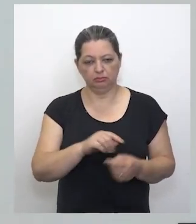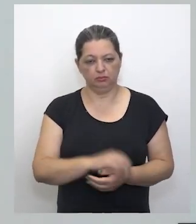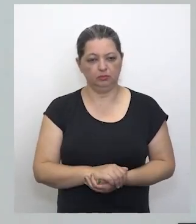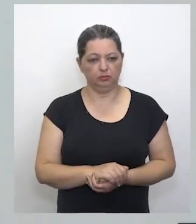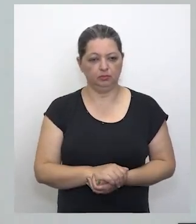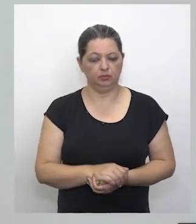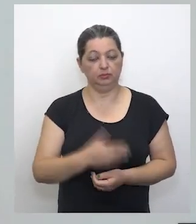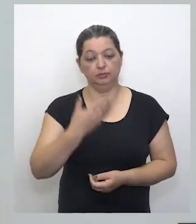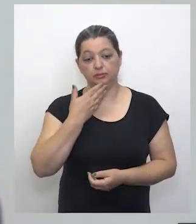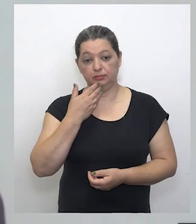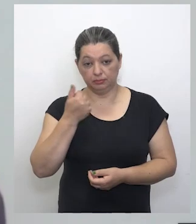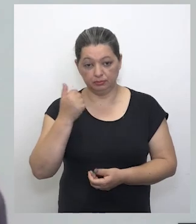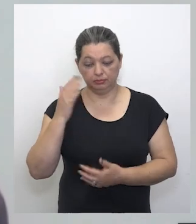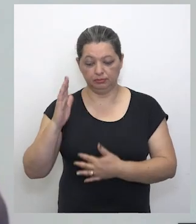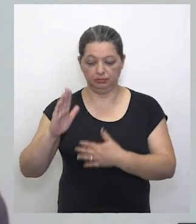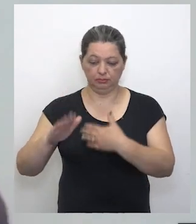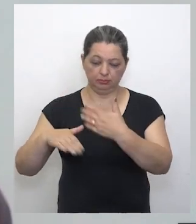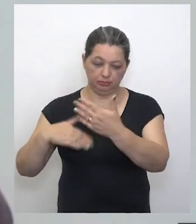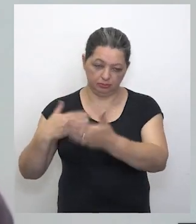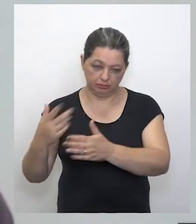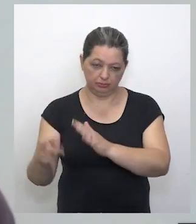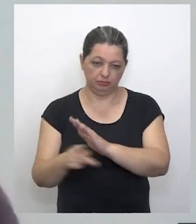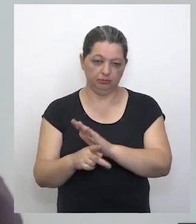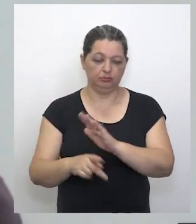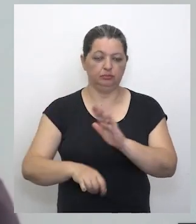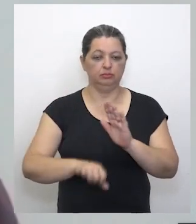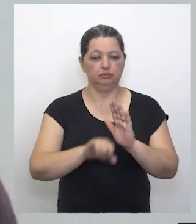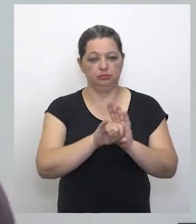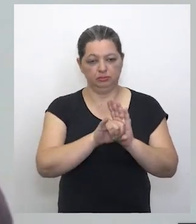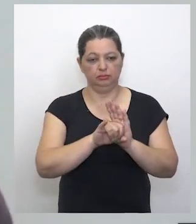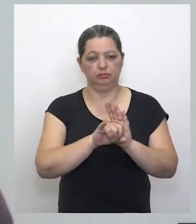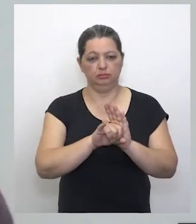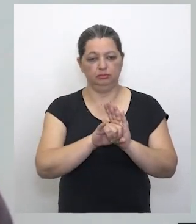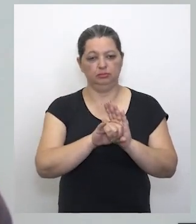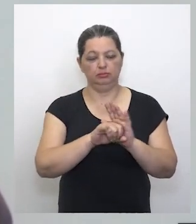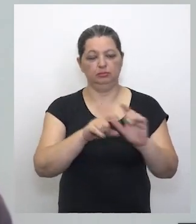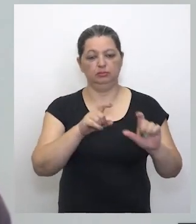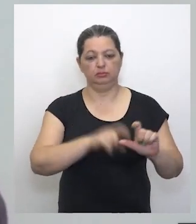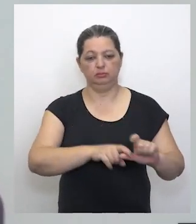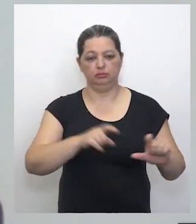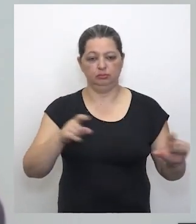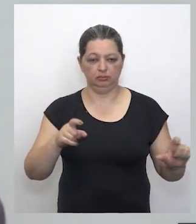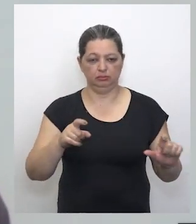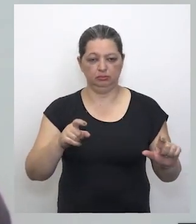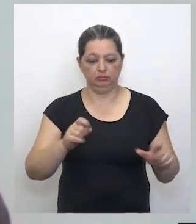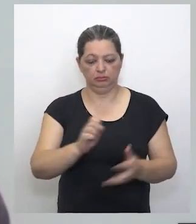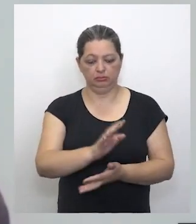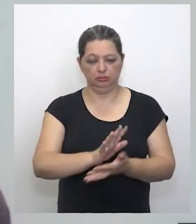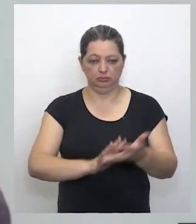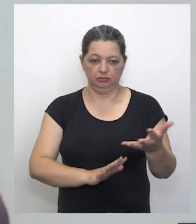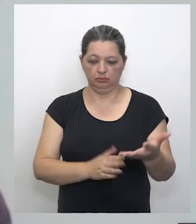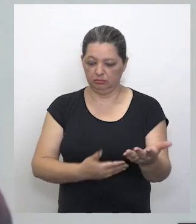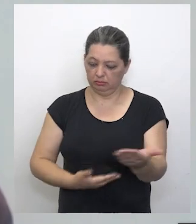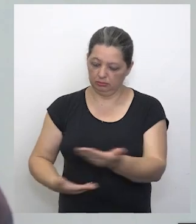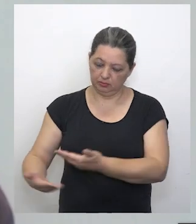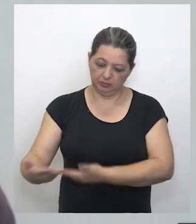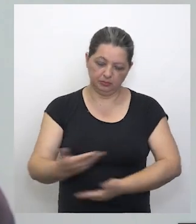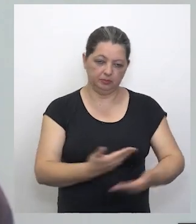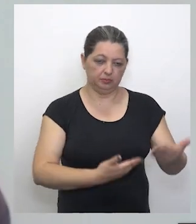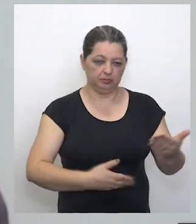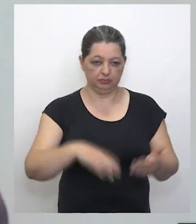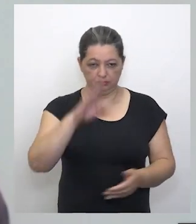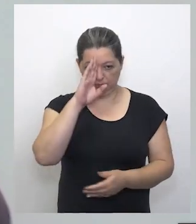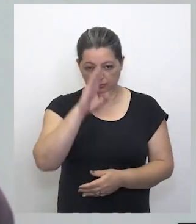melhor desenvolvimento da sua identidade e da sua autonomia, as atividades lúdicas são fundamentais,